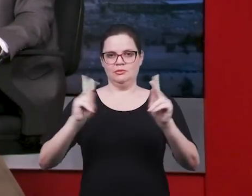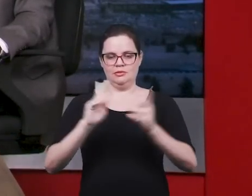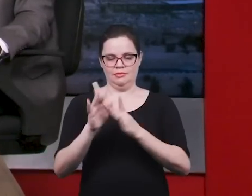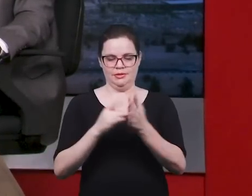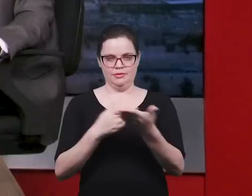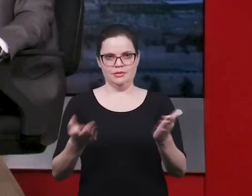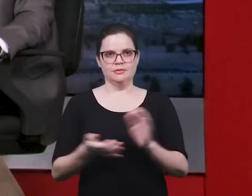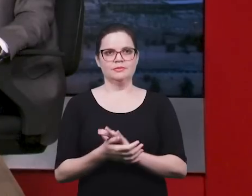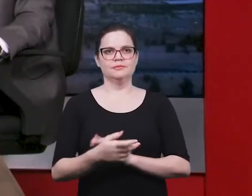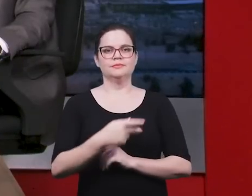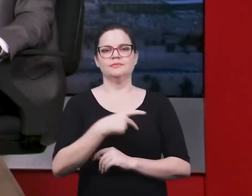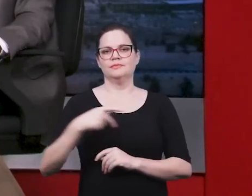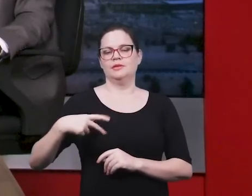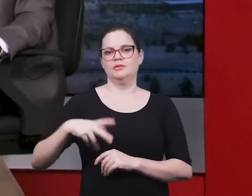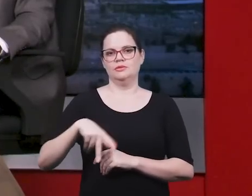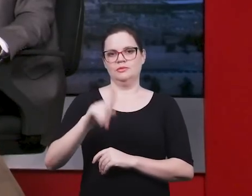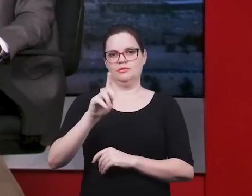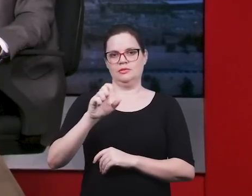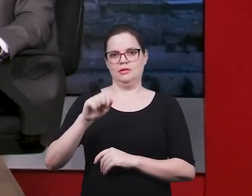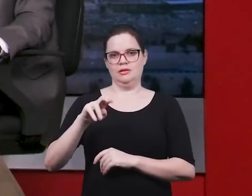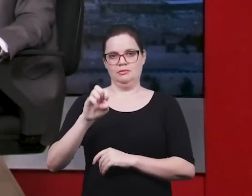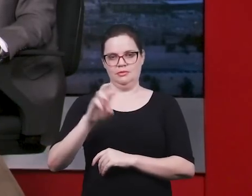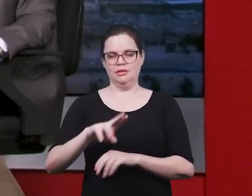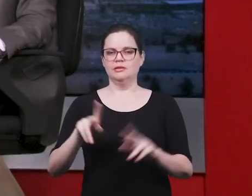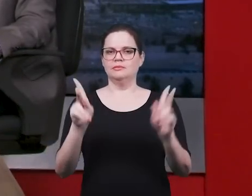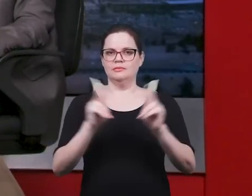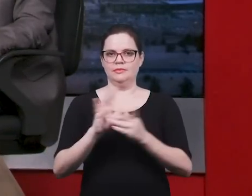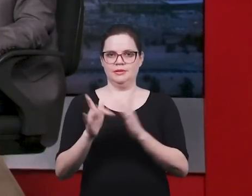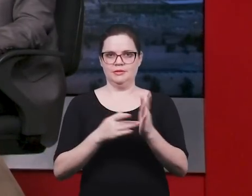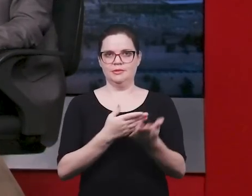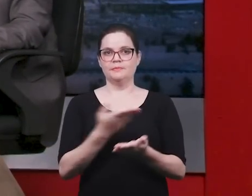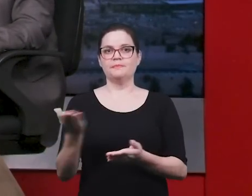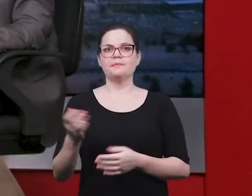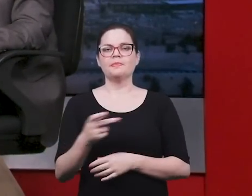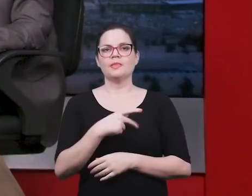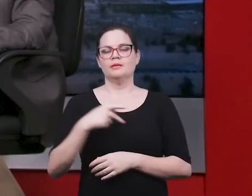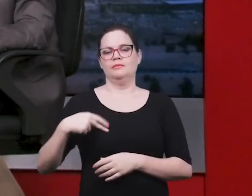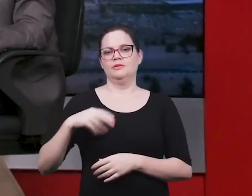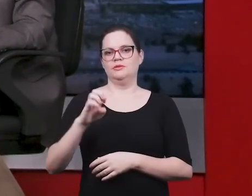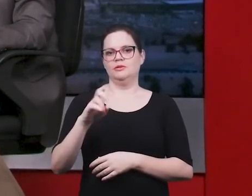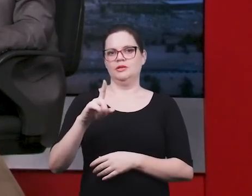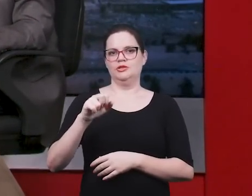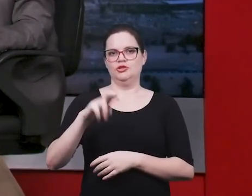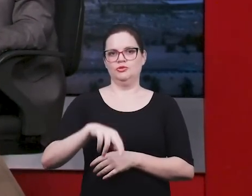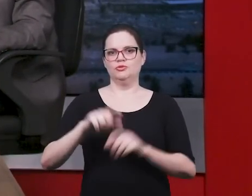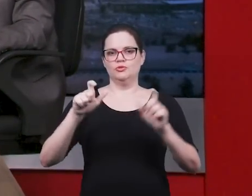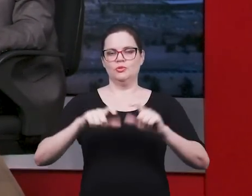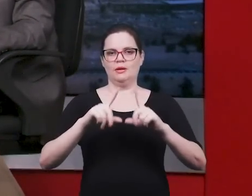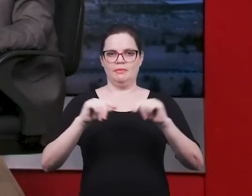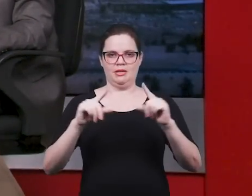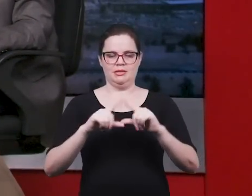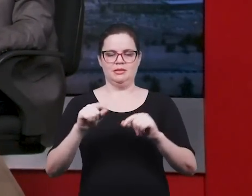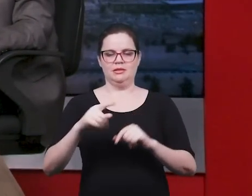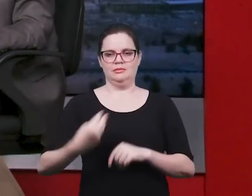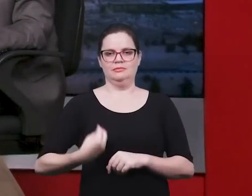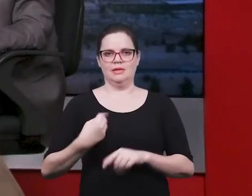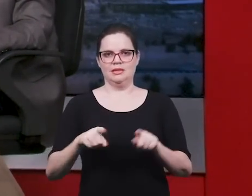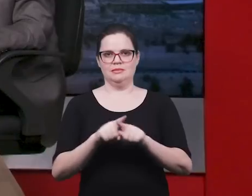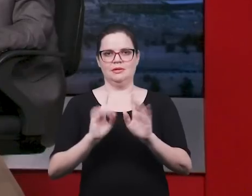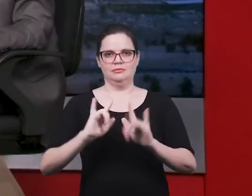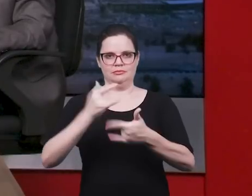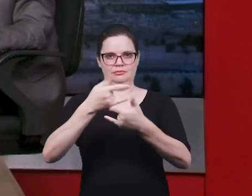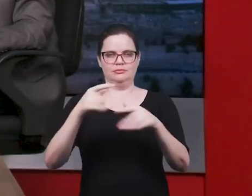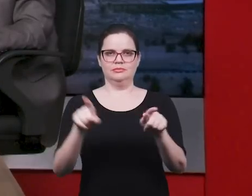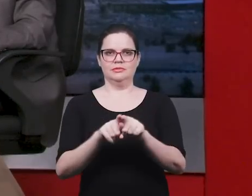todos. Pastor Kleber Freitas. A paz do Senhor. E o pastor Edilson, que está em Brasília, vai estar conosco aqui também. Paz do